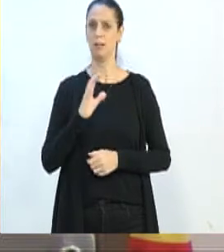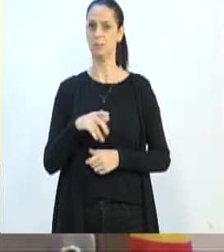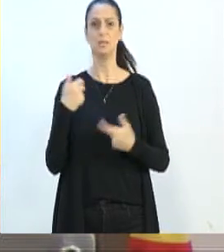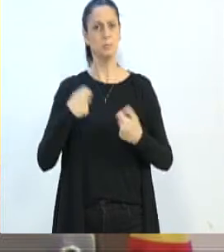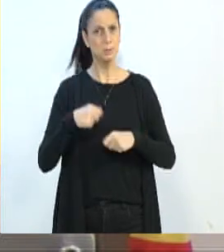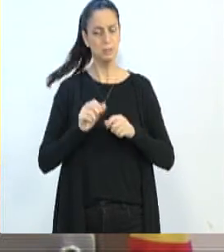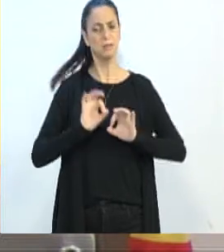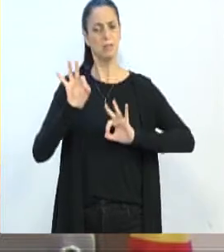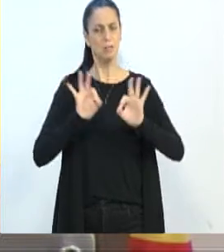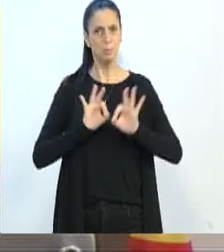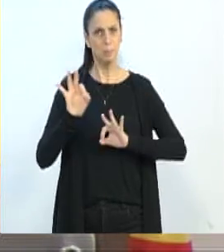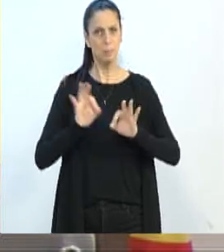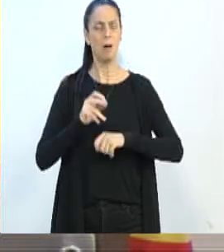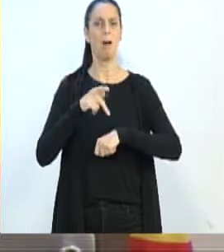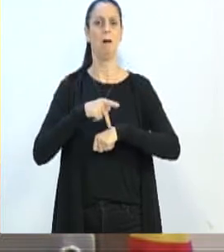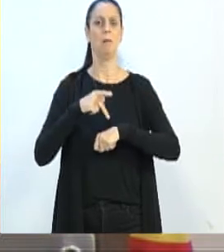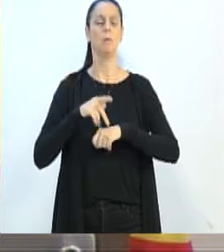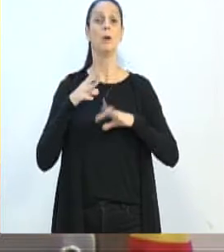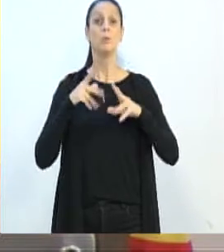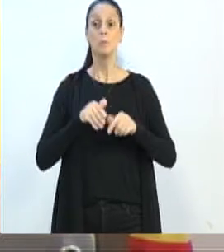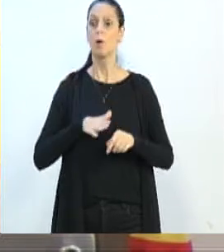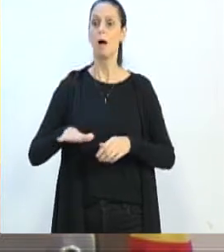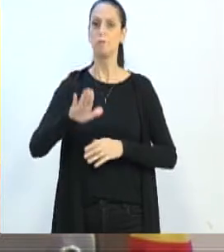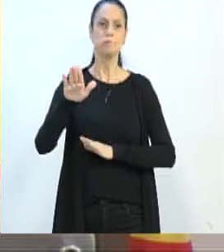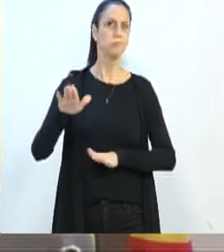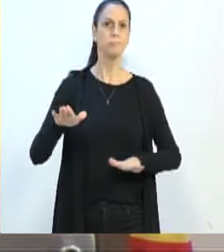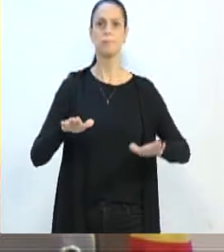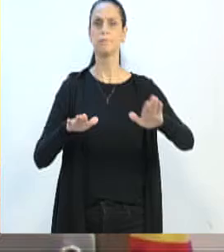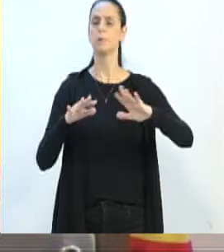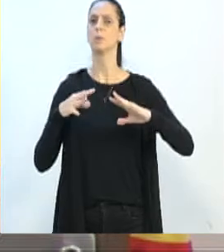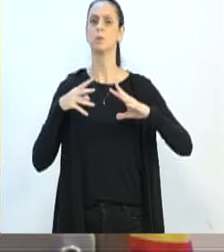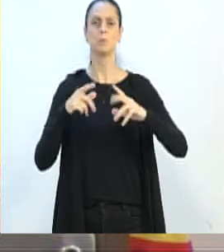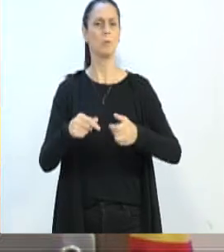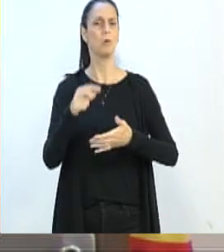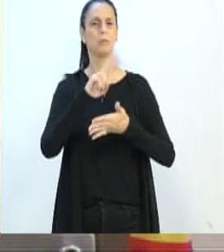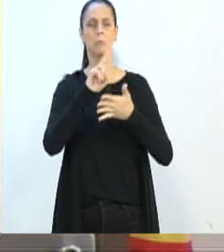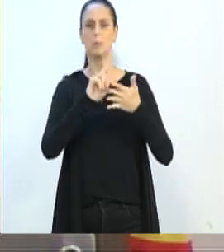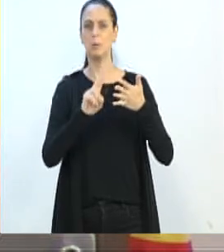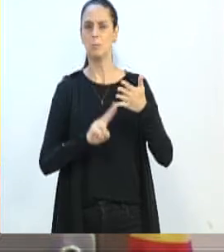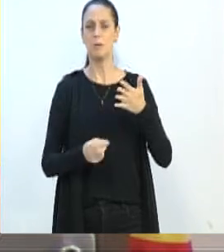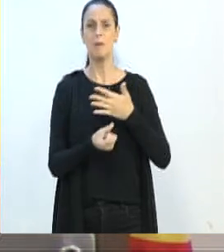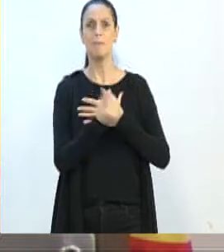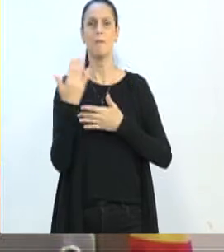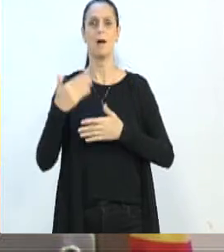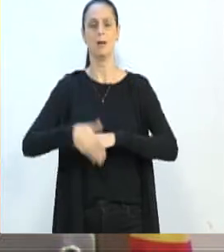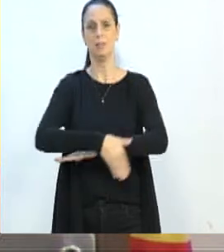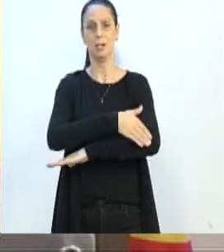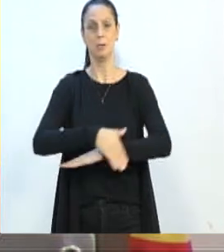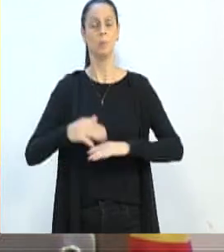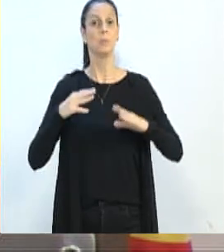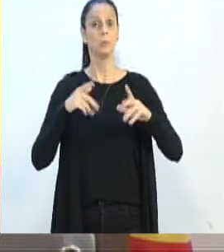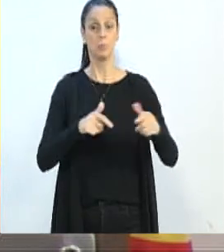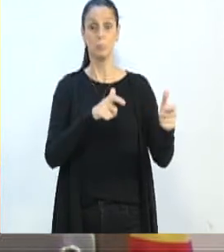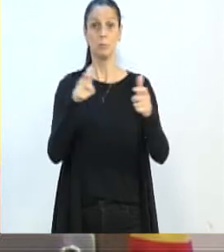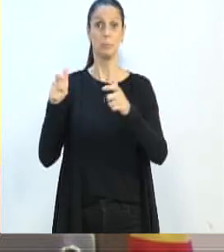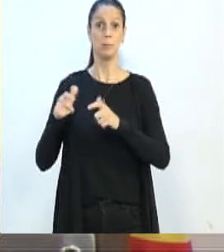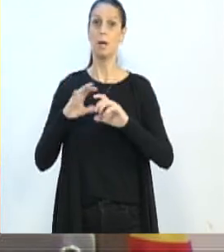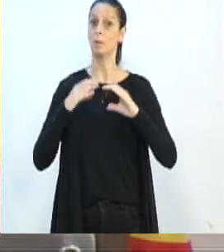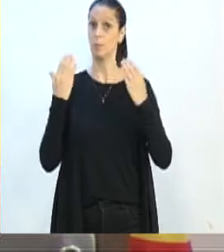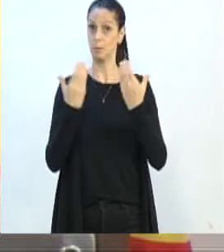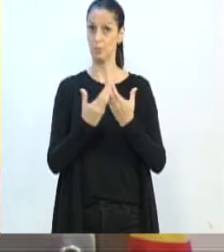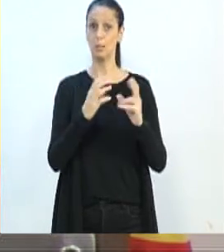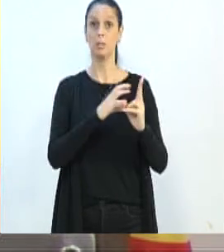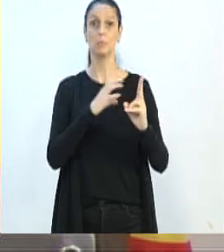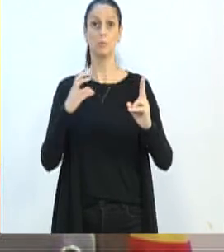todos que passam por Morro da Figueira Premium vento por Ribeirão guibinha perna Crato para Dona edita para todas as regiões todos os locais todas as comunidades do bairro